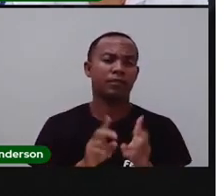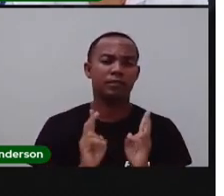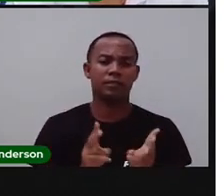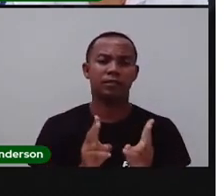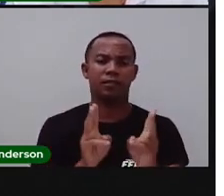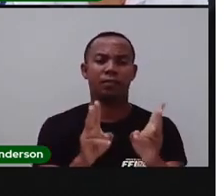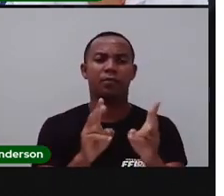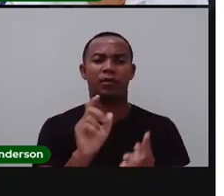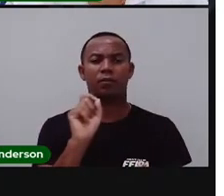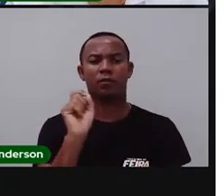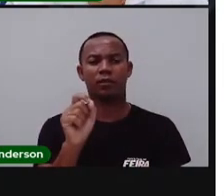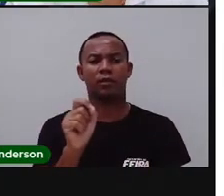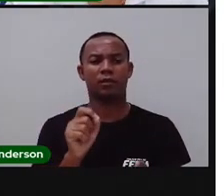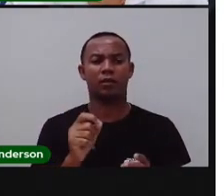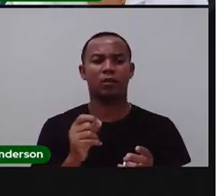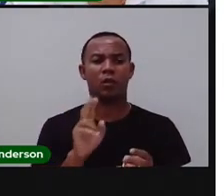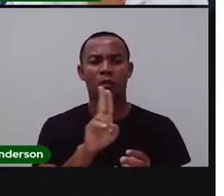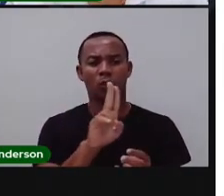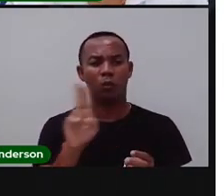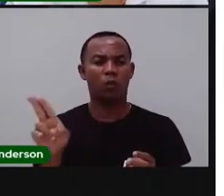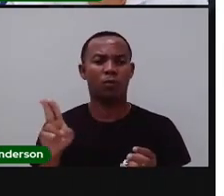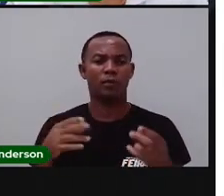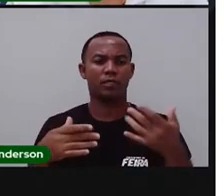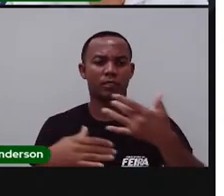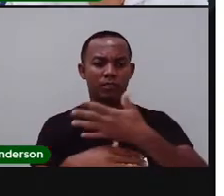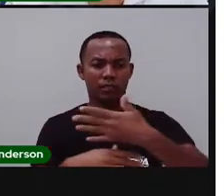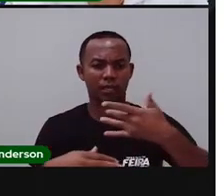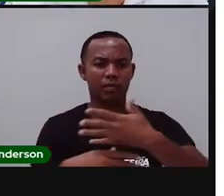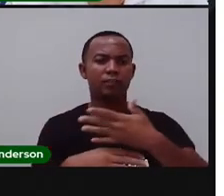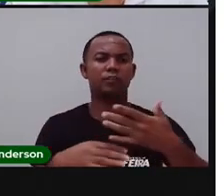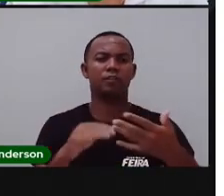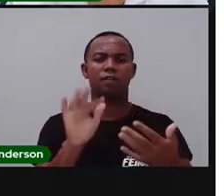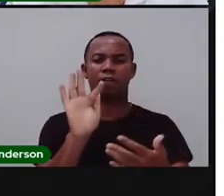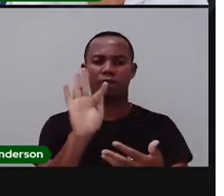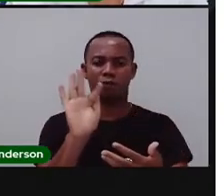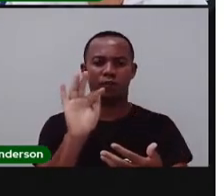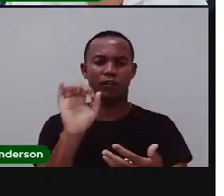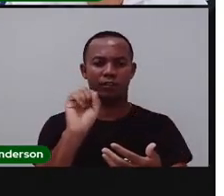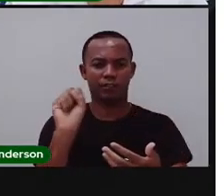esteve presente, tanto que o nome da cidade é Feira.